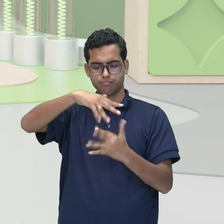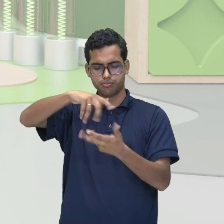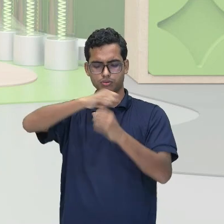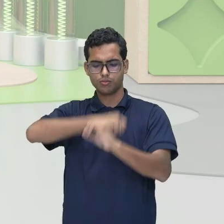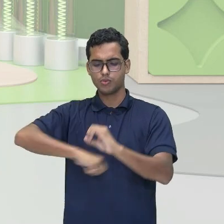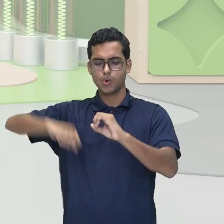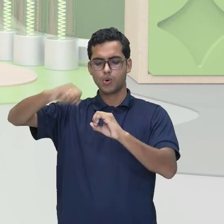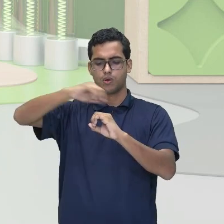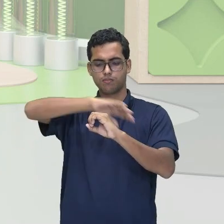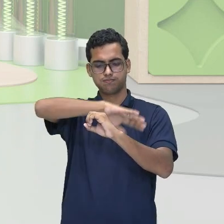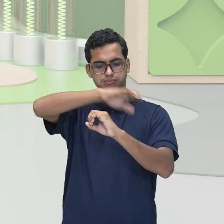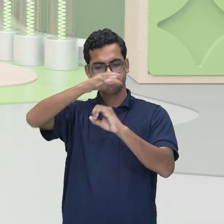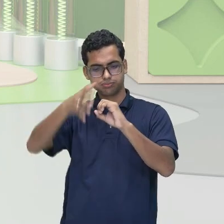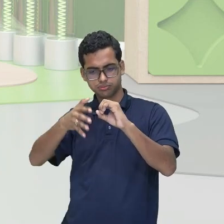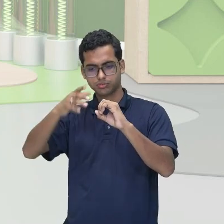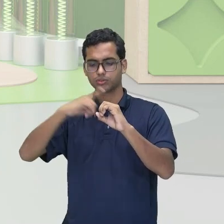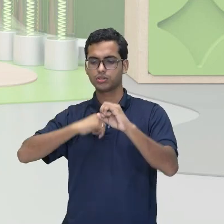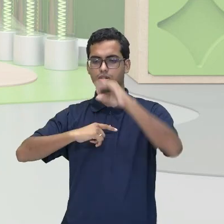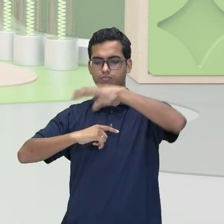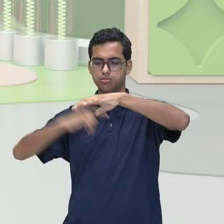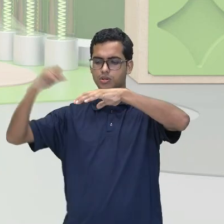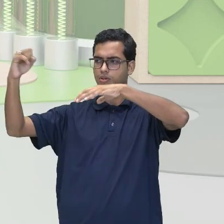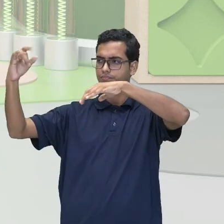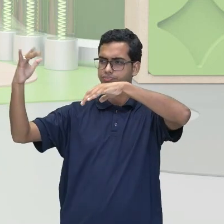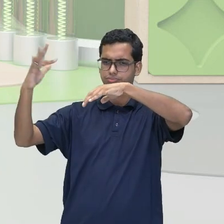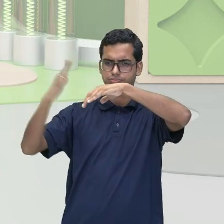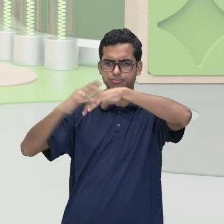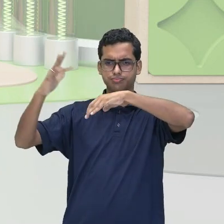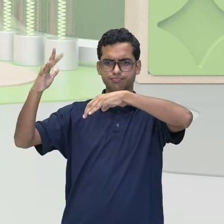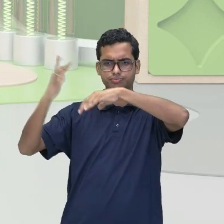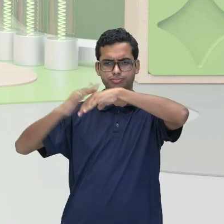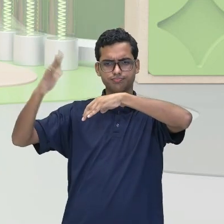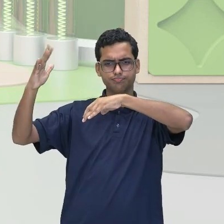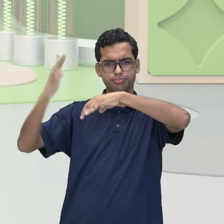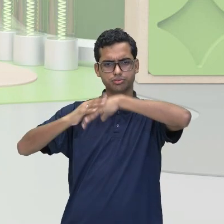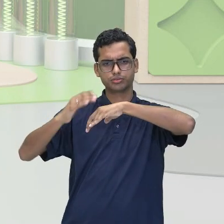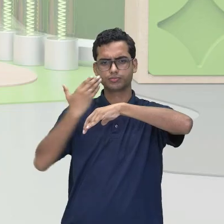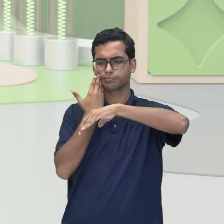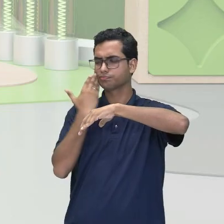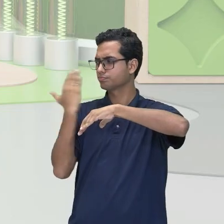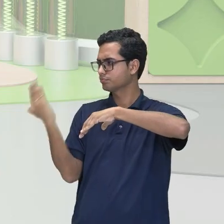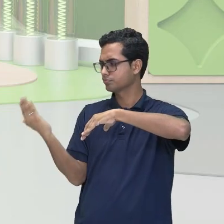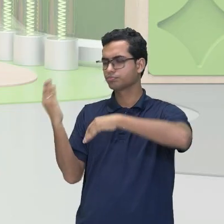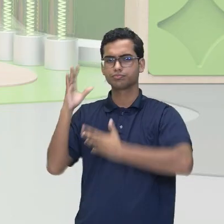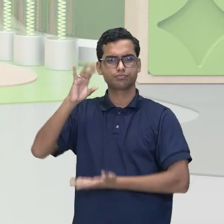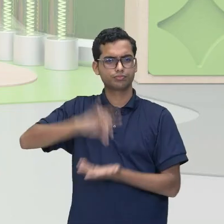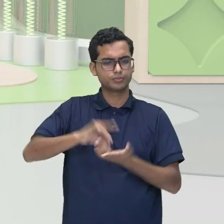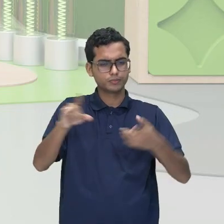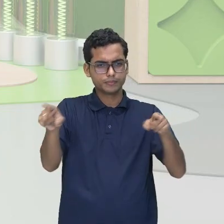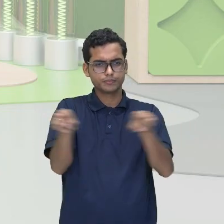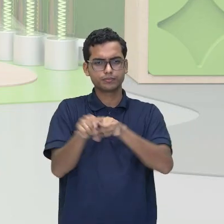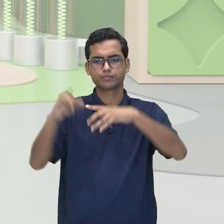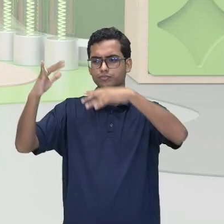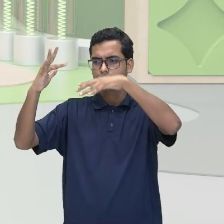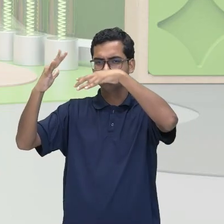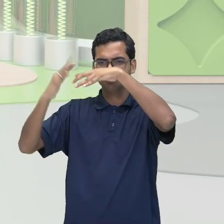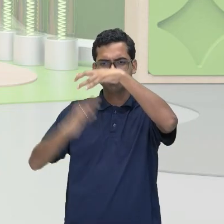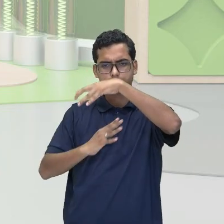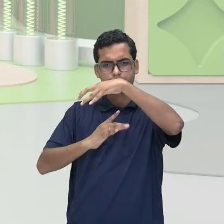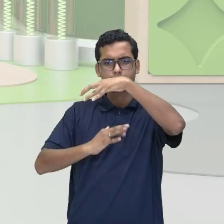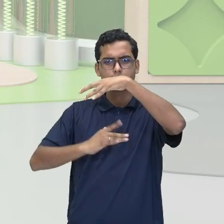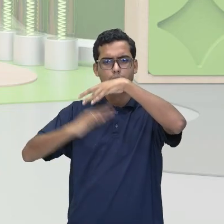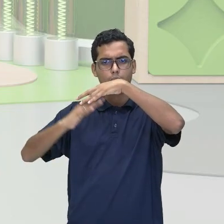nosso planeta, certo? Então, com isso, vimos aí que a camada de ozônio